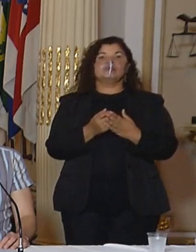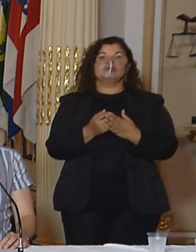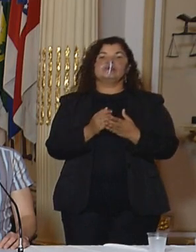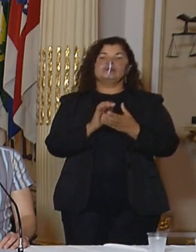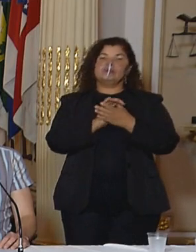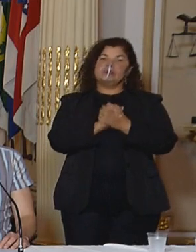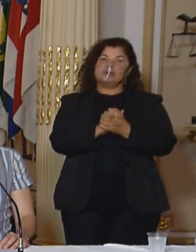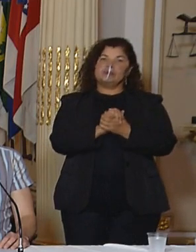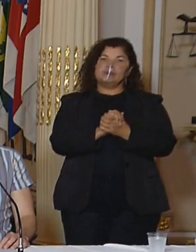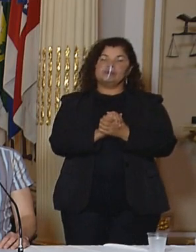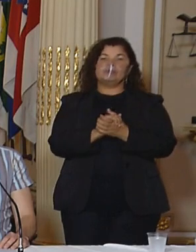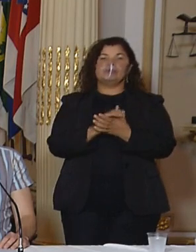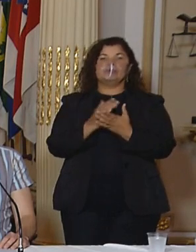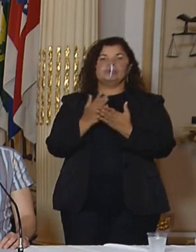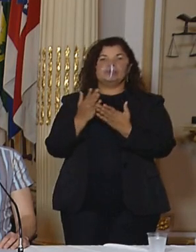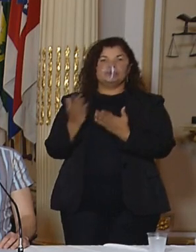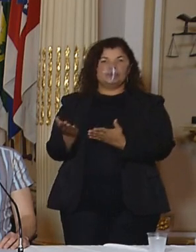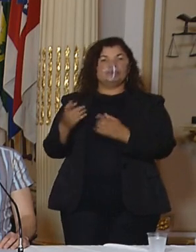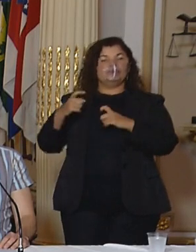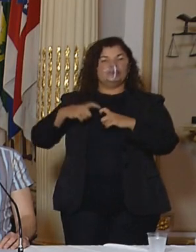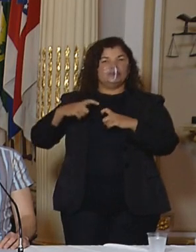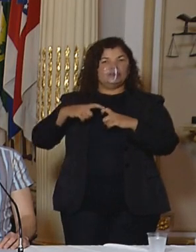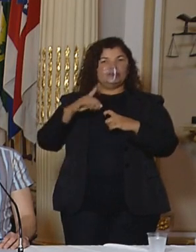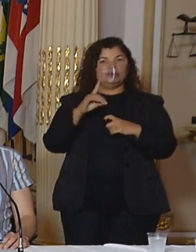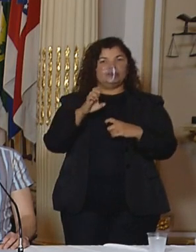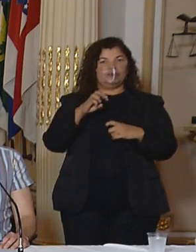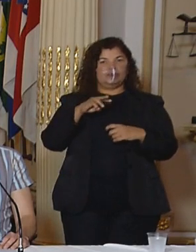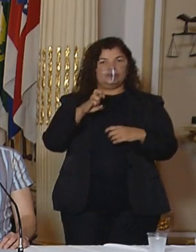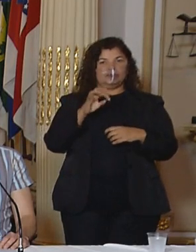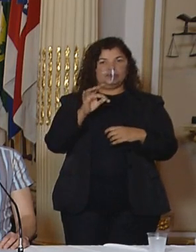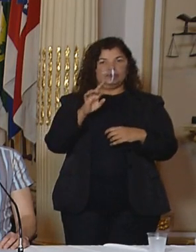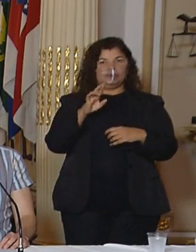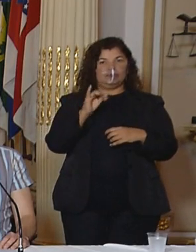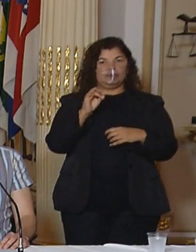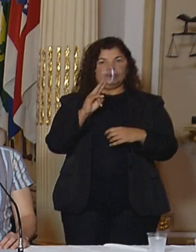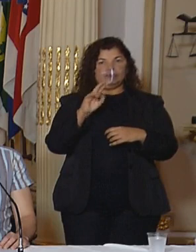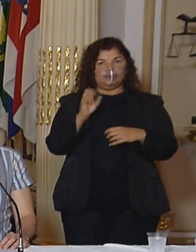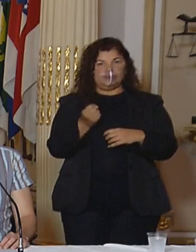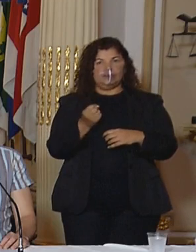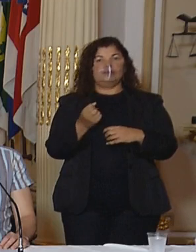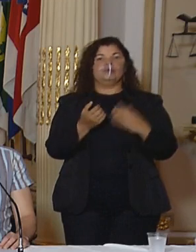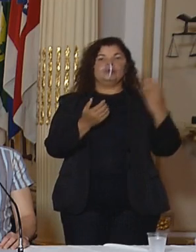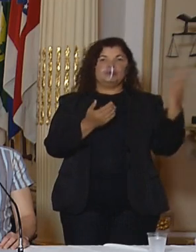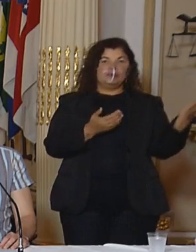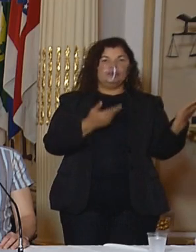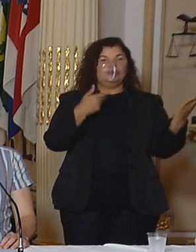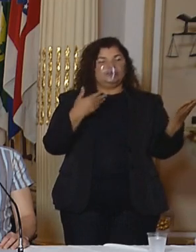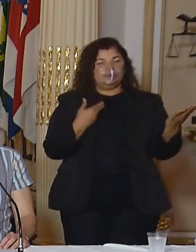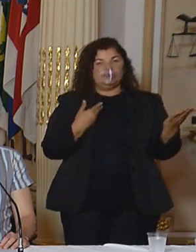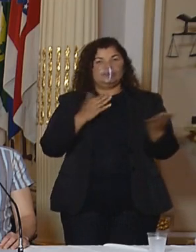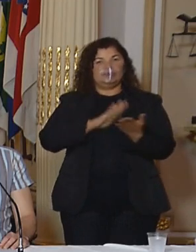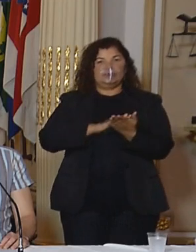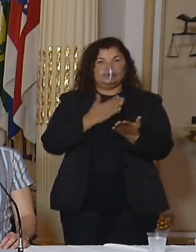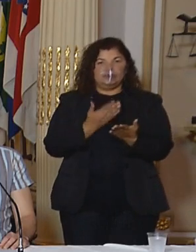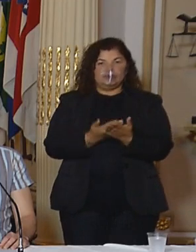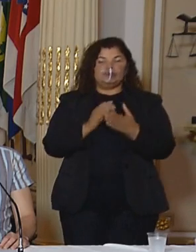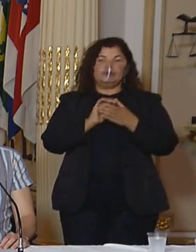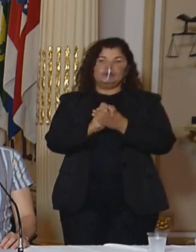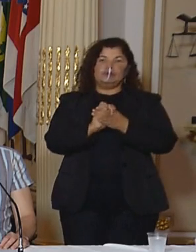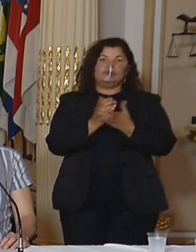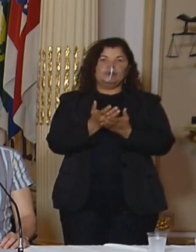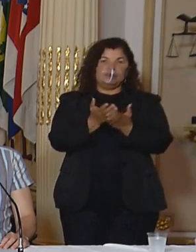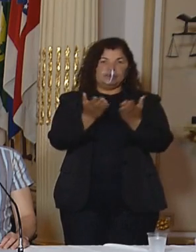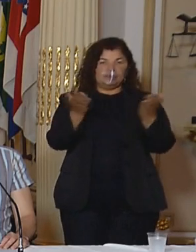saudando aqui nosso doutor Demetrios Montenegro, saudando Camila, Sueli, saudando a todos e a